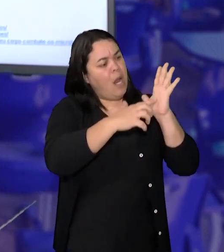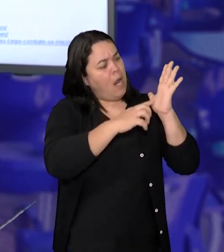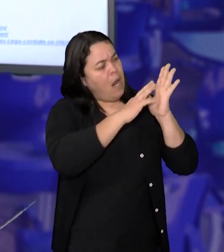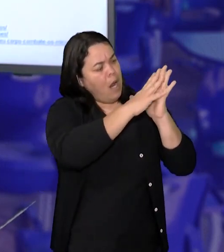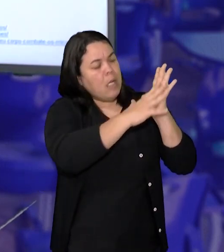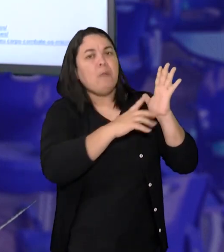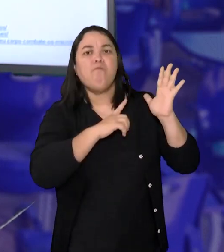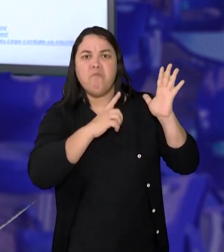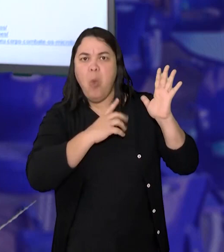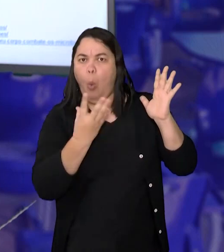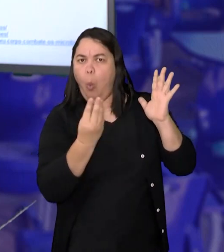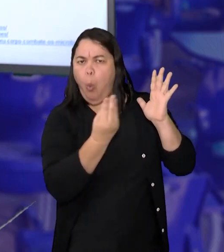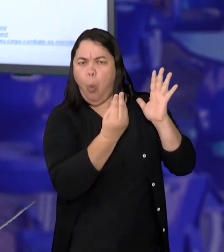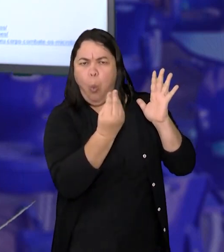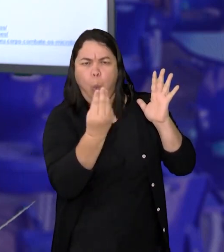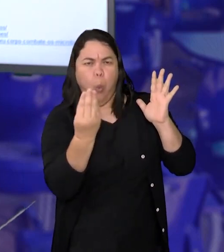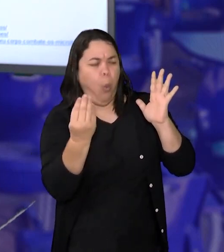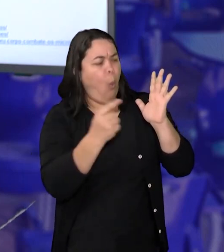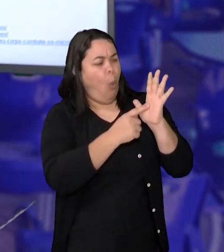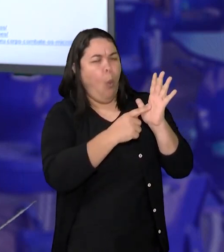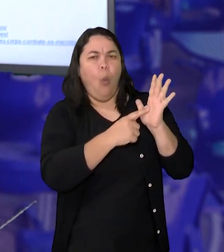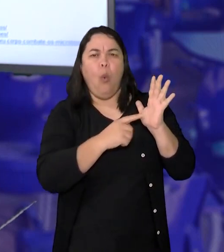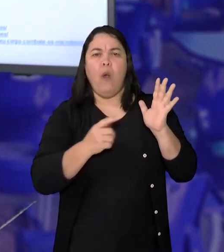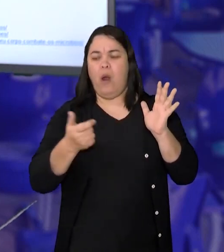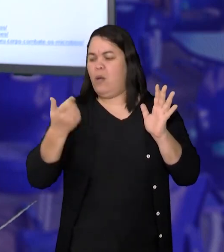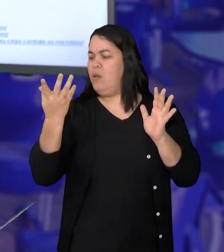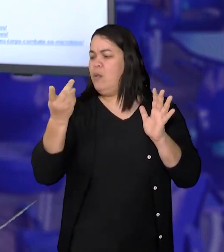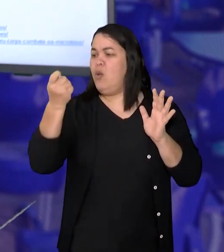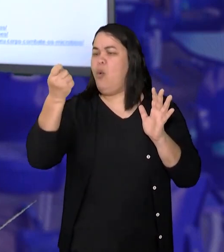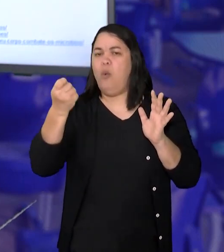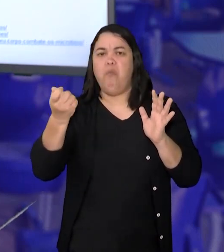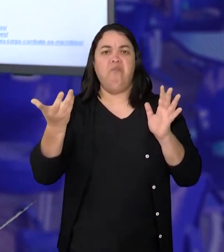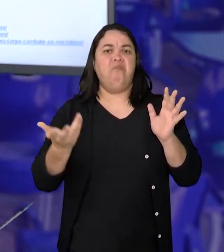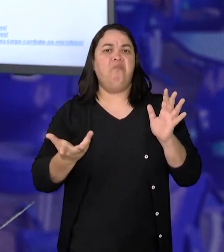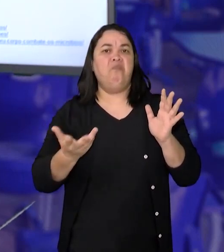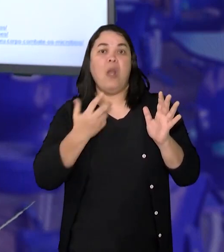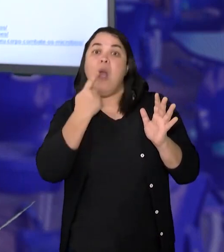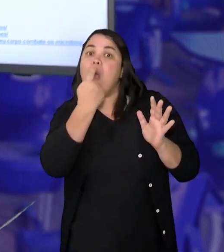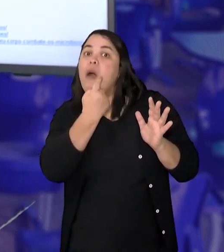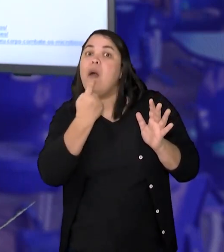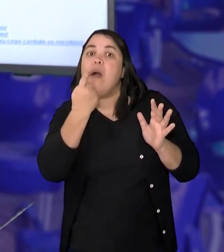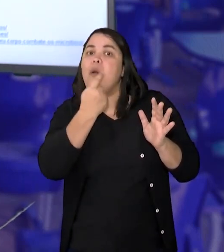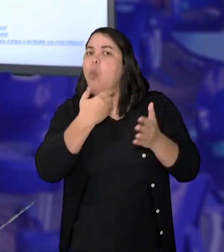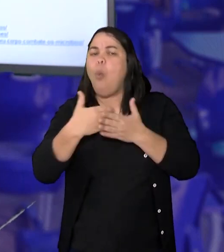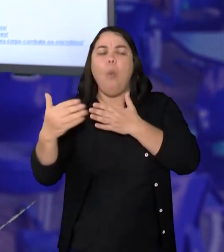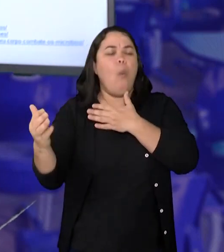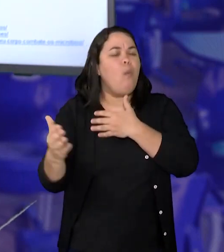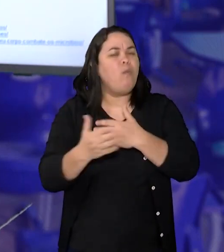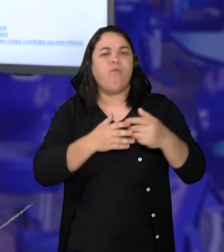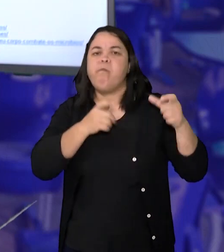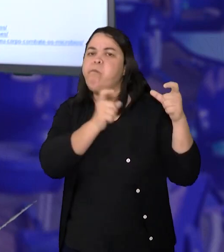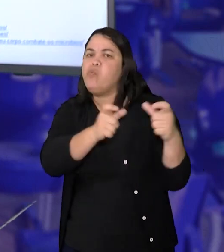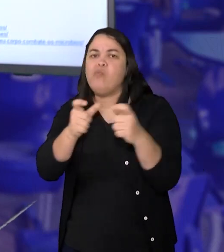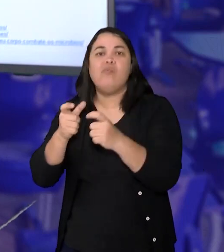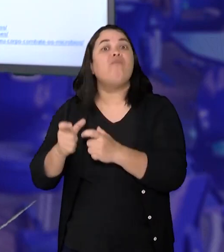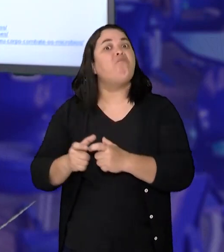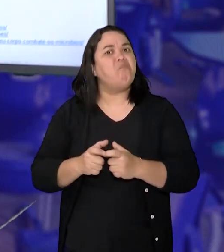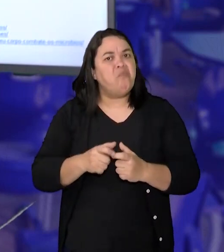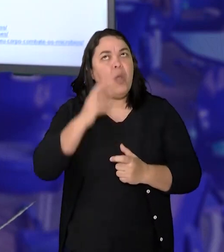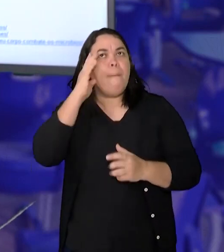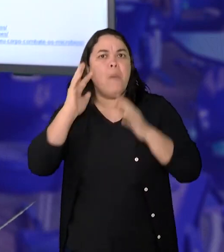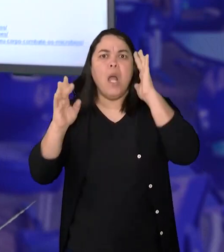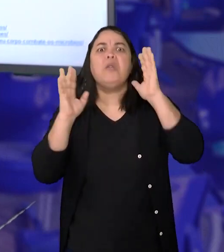palma da nossa mão, a gente pode ter muitos, até o passador de slide, até mesmo na nossa boca ou em qualquer outro lugar que